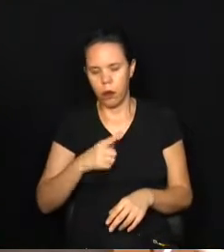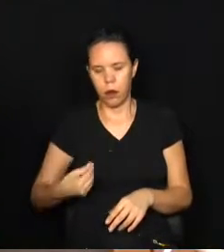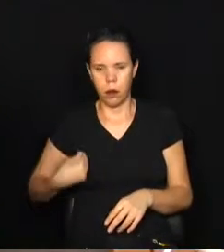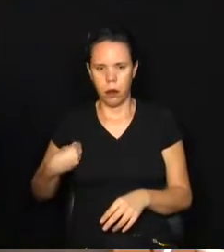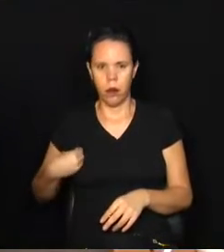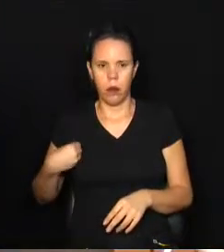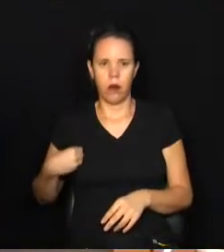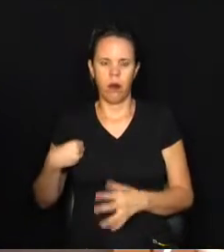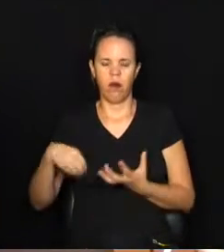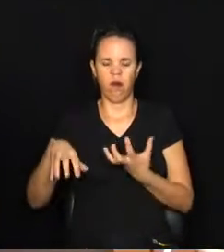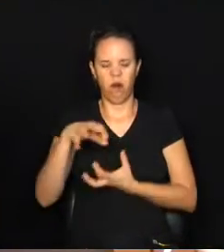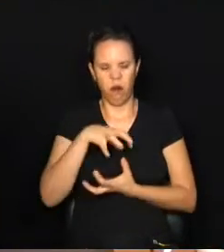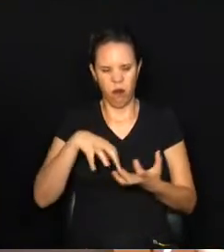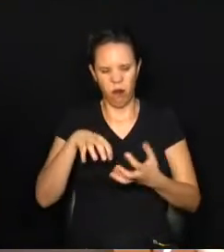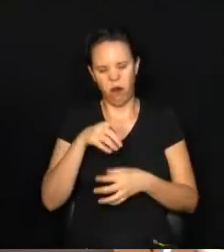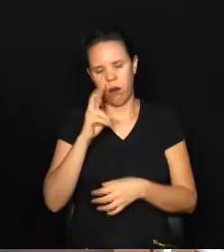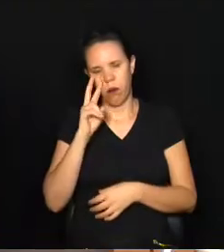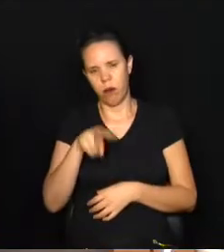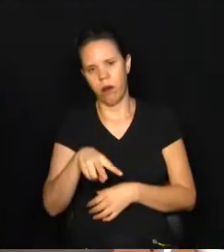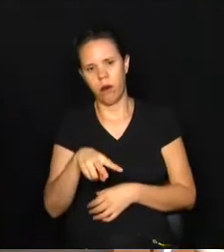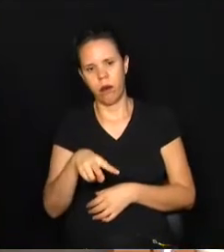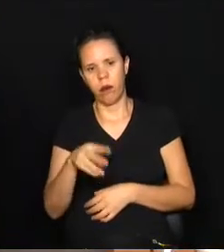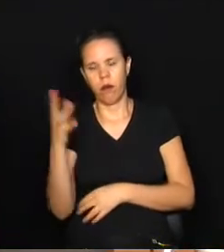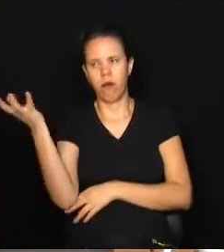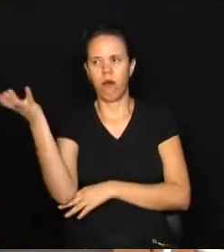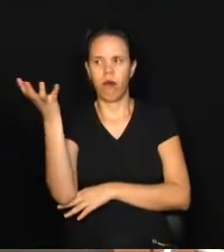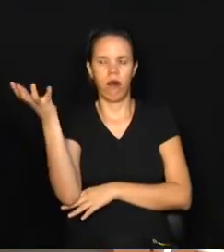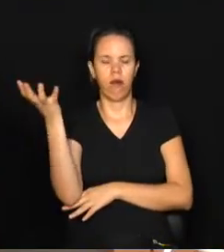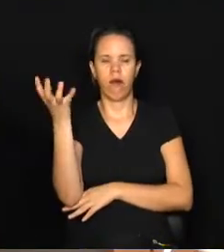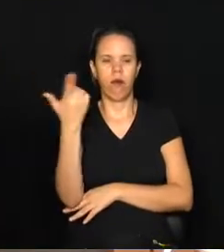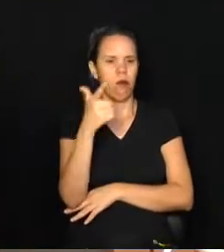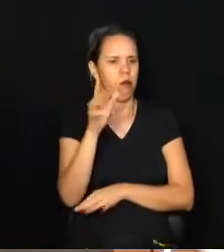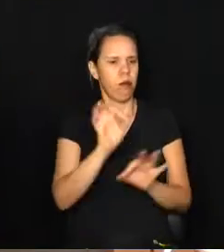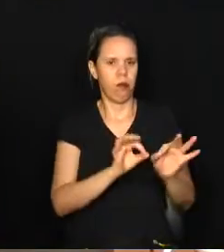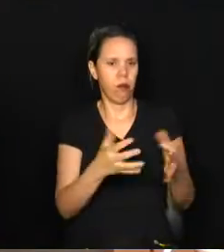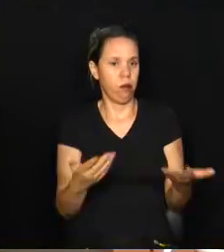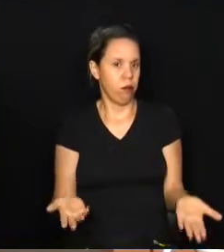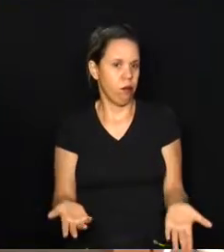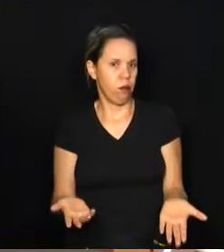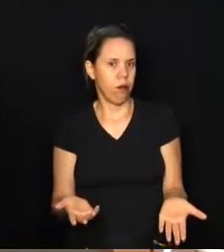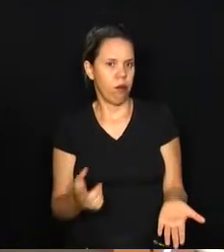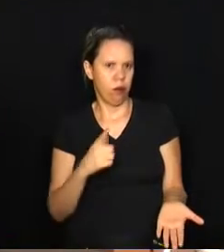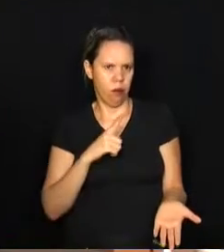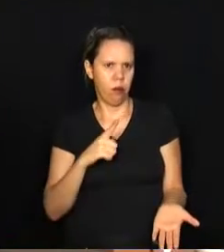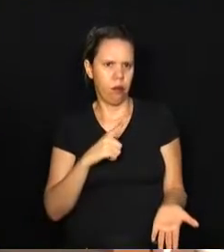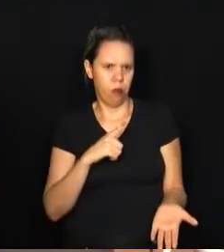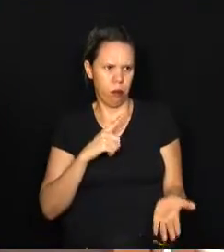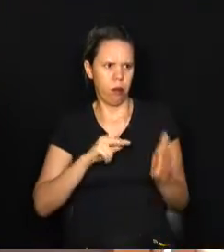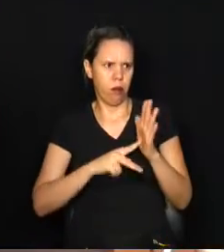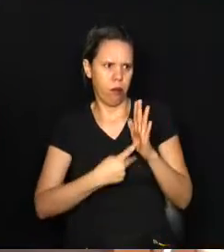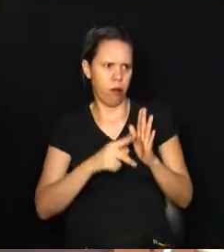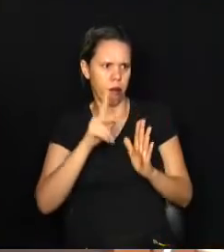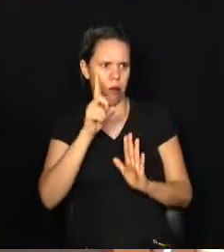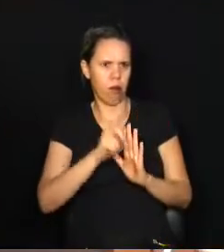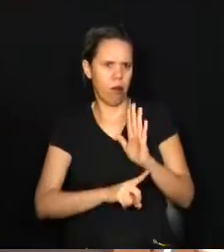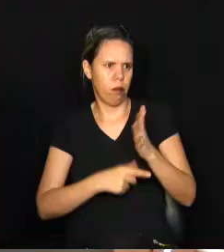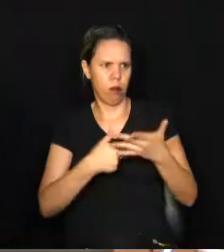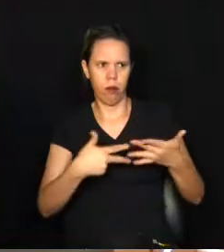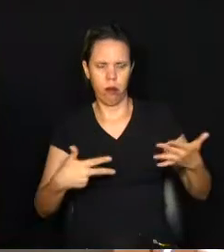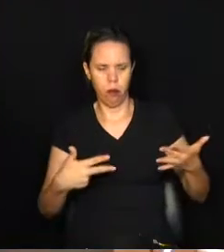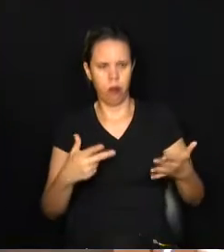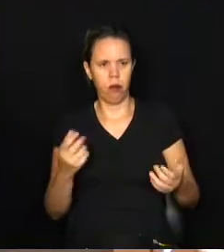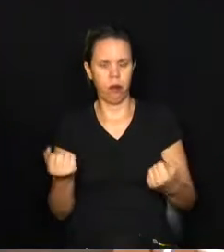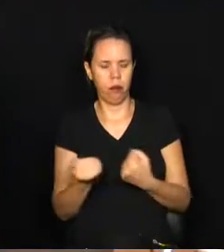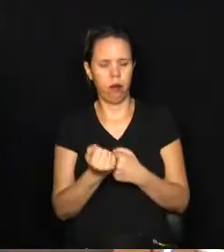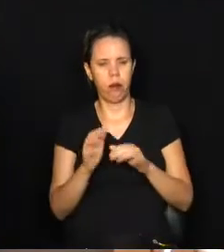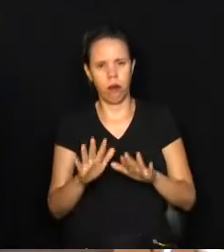guerras e batalhas. Você vê um garçom, por exemplo, não tem regulamentação, mas ele tem sindicato, tem direitos e tantas outras coisas. Nós